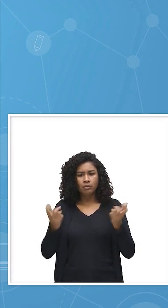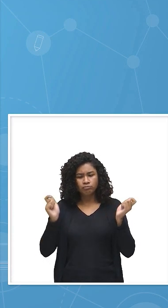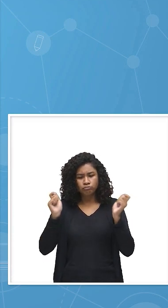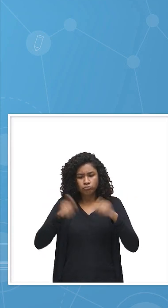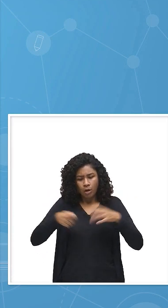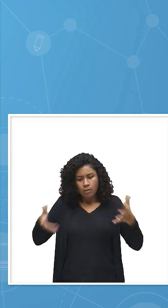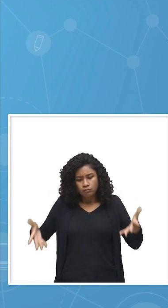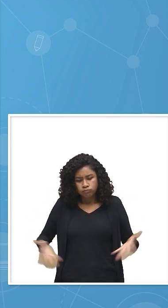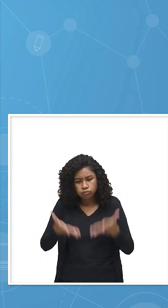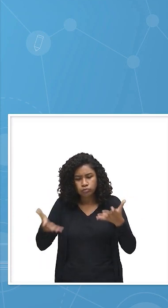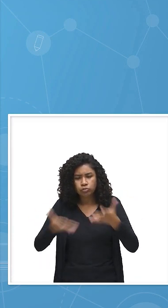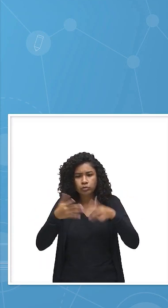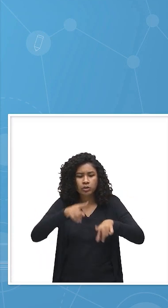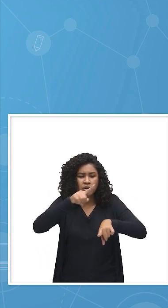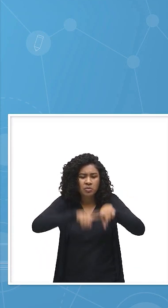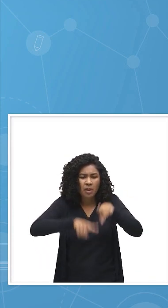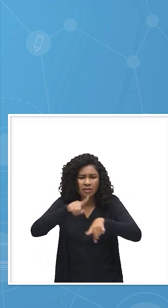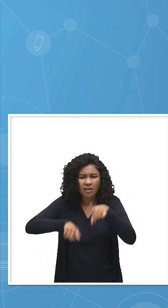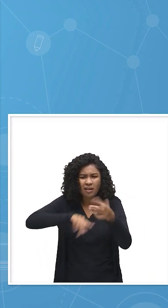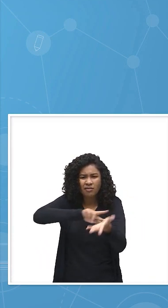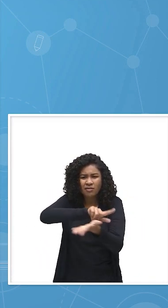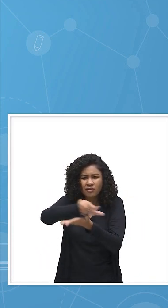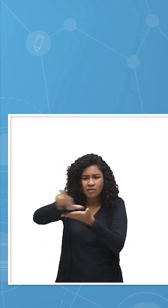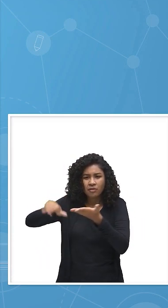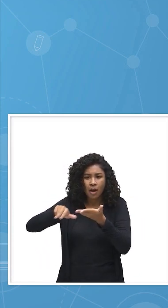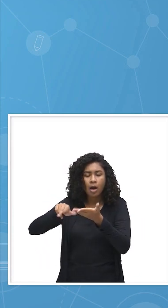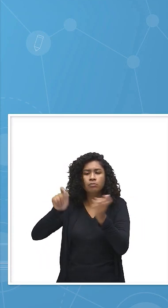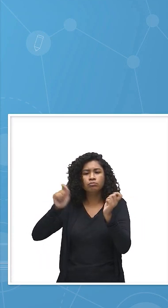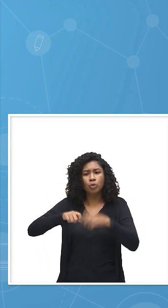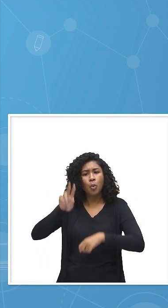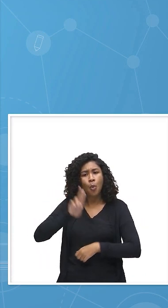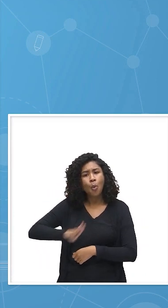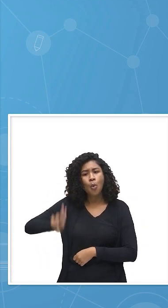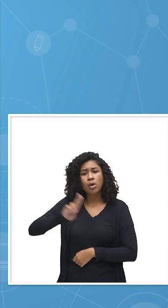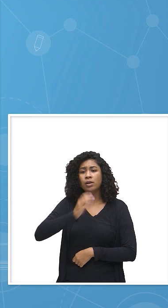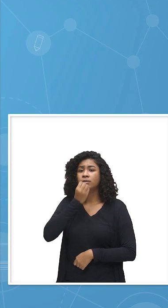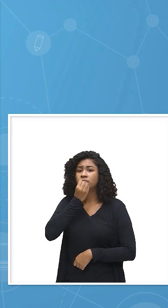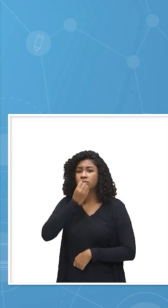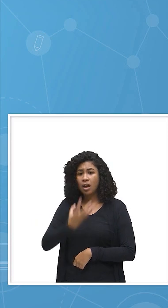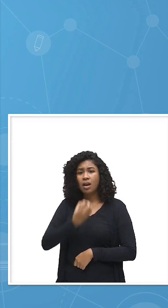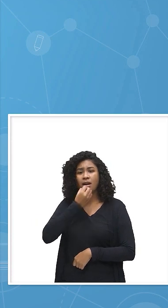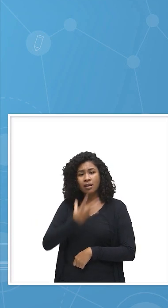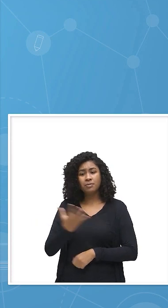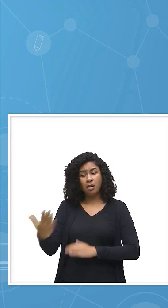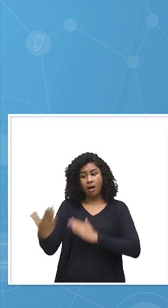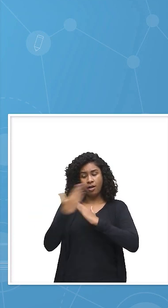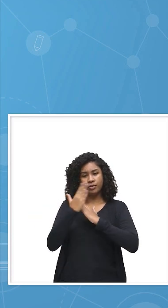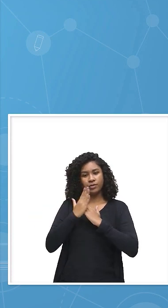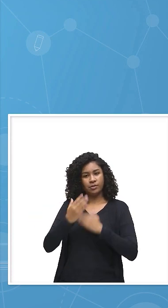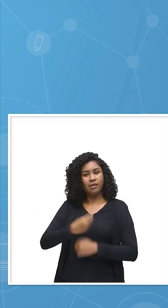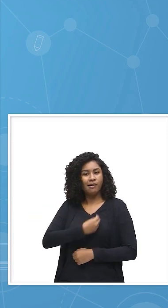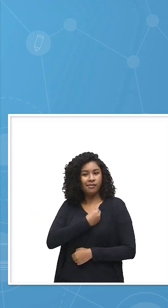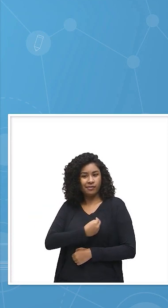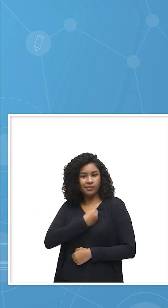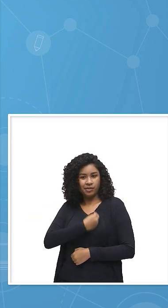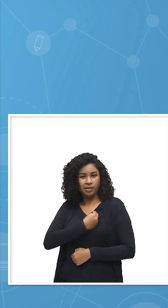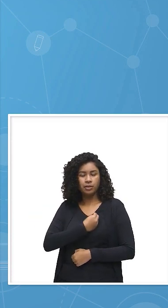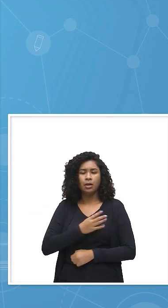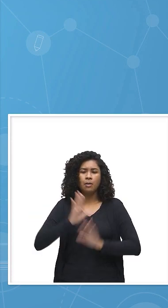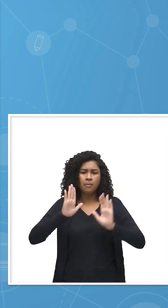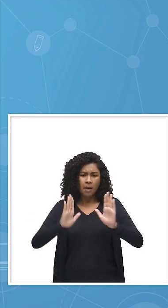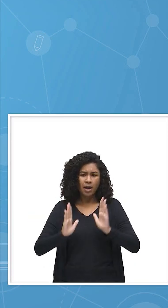dessas ferramentas, né? Então, a gente vai ter aqui, marcando essa passagem do Paleo